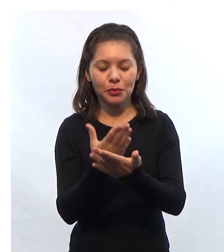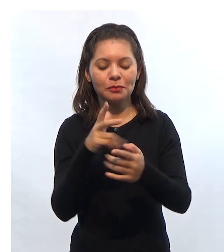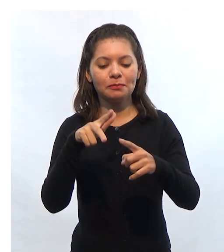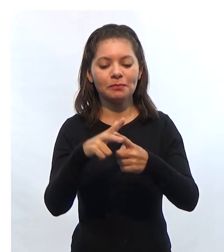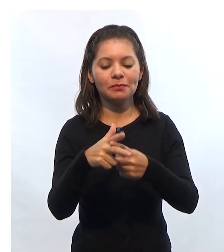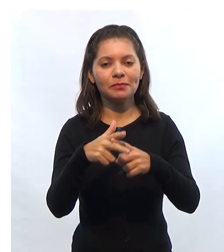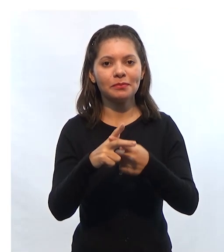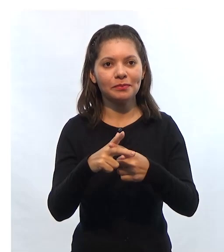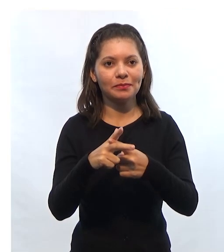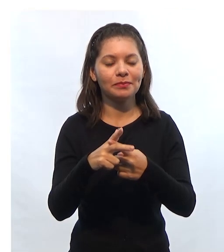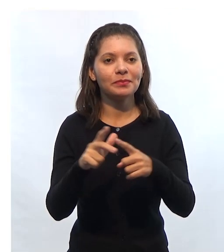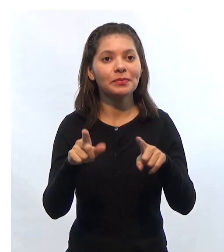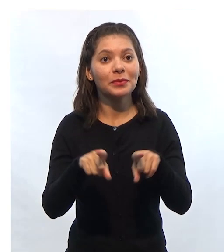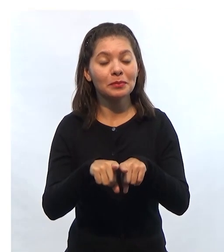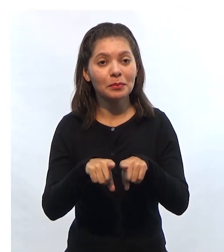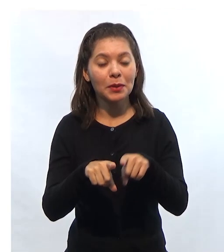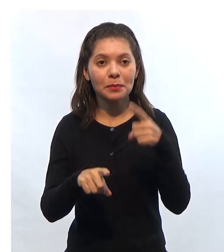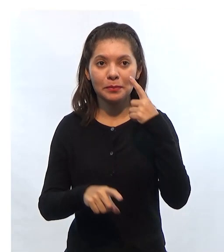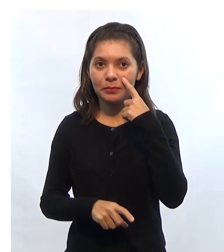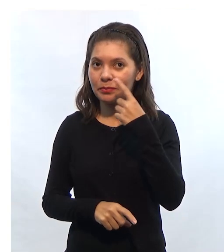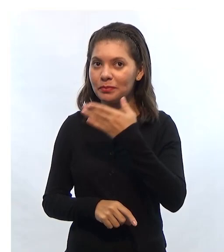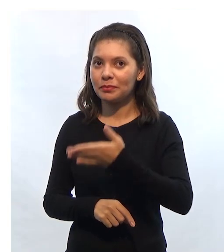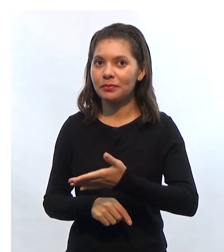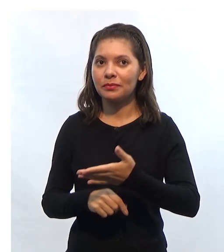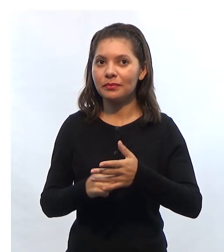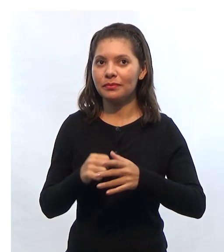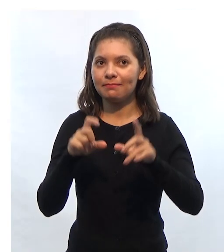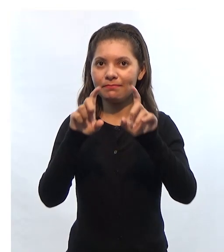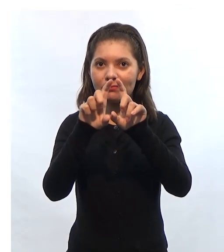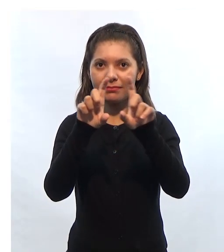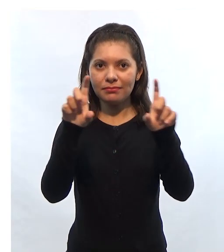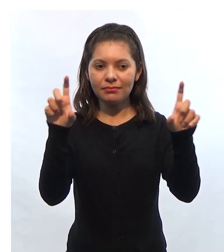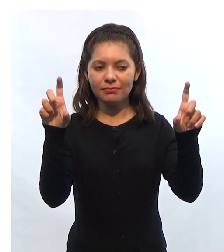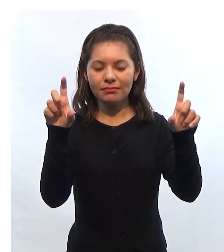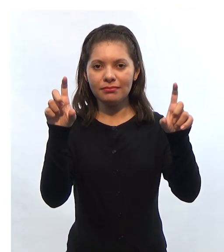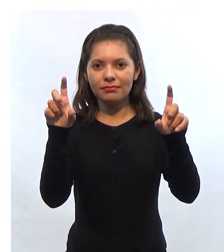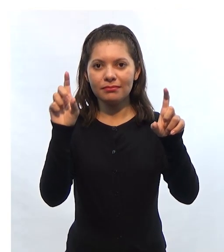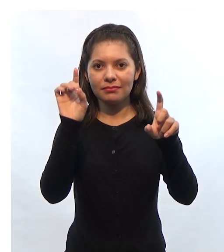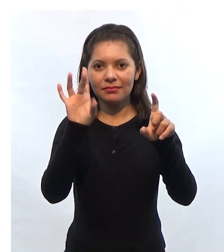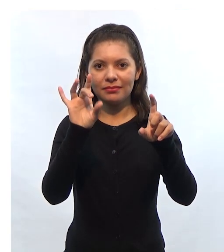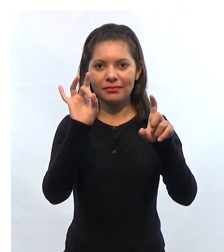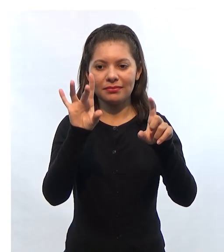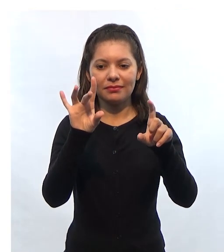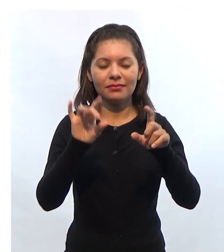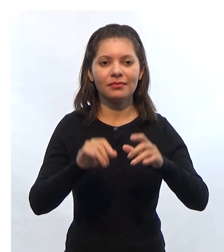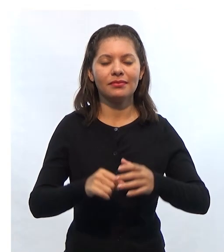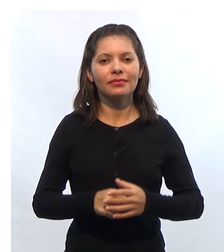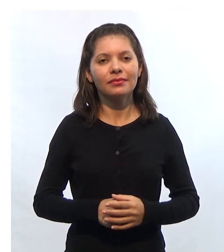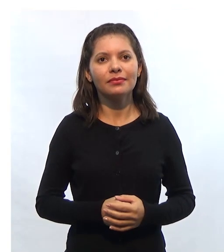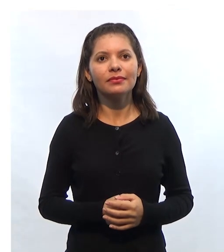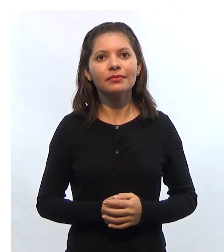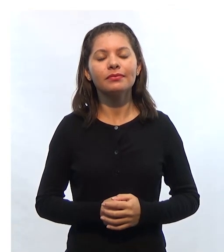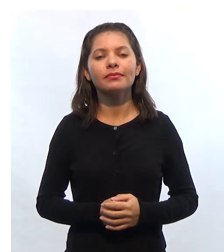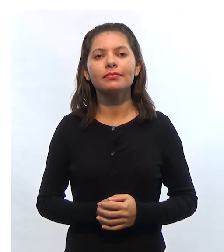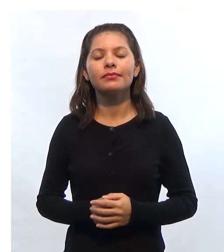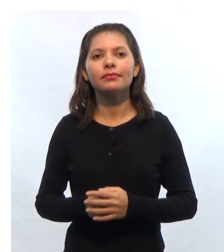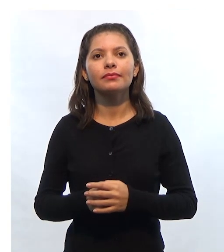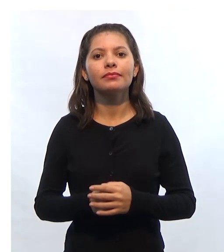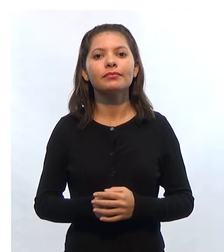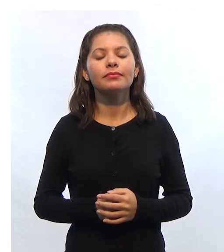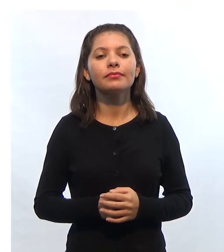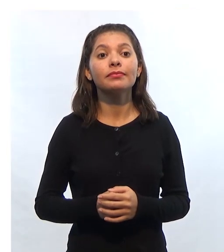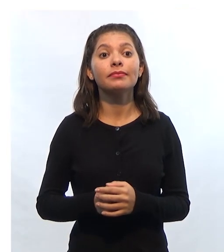outro estudo, uma outra ferramenta também, vamos dizer assim, uma outra ferramenta do marketing que ajuda, né, o mercado e